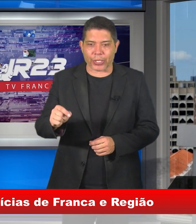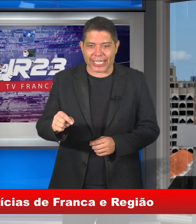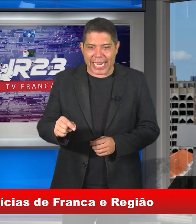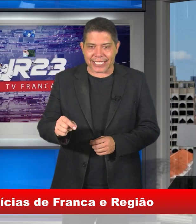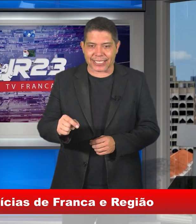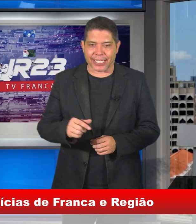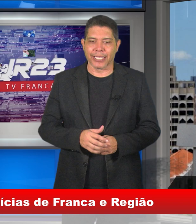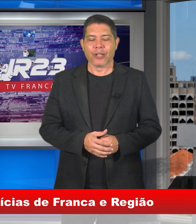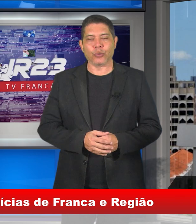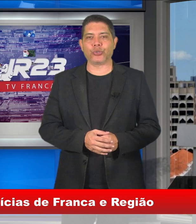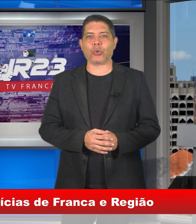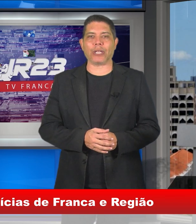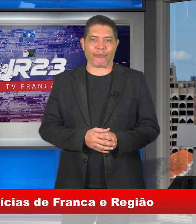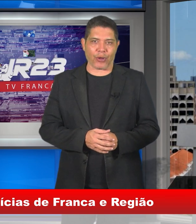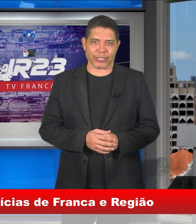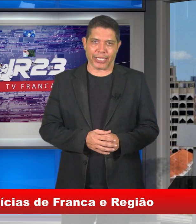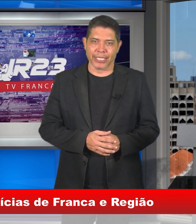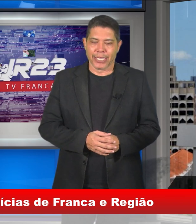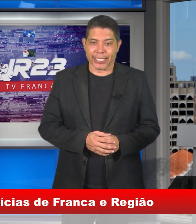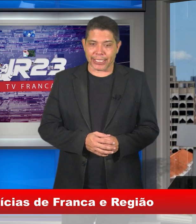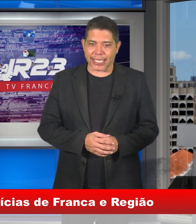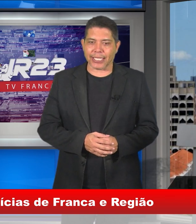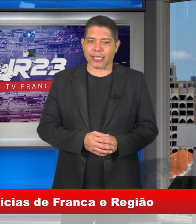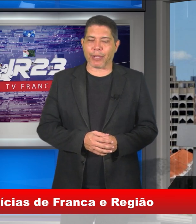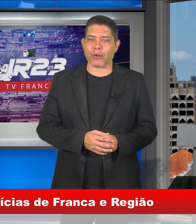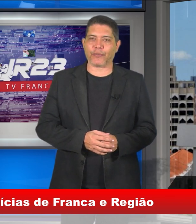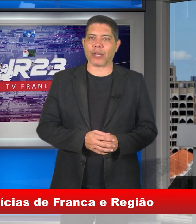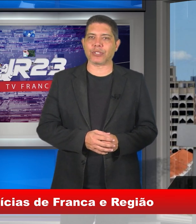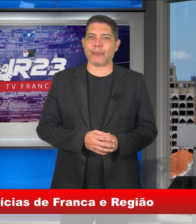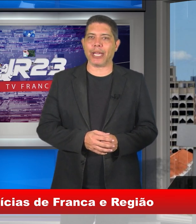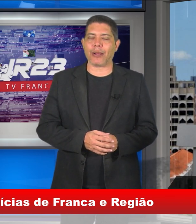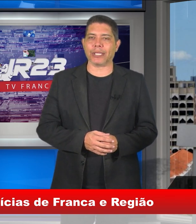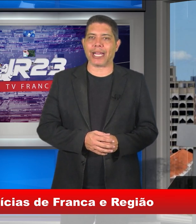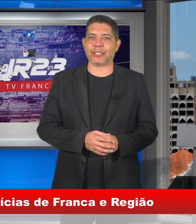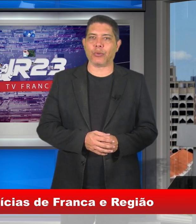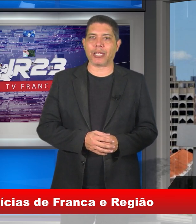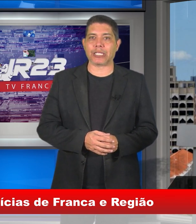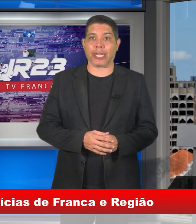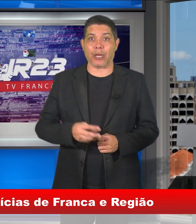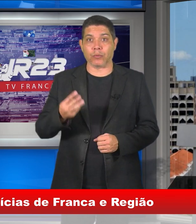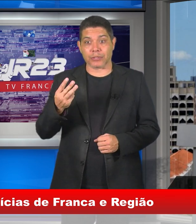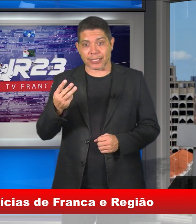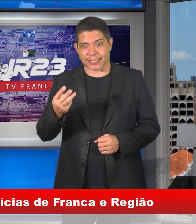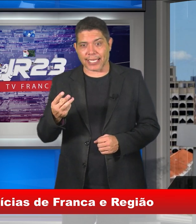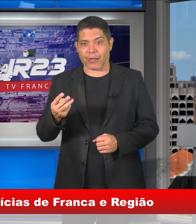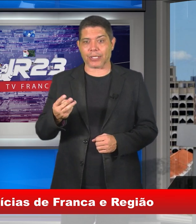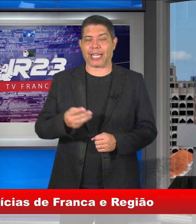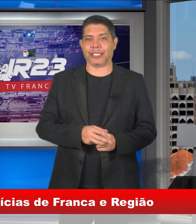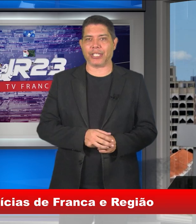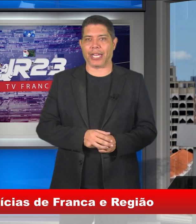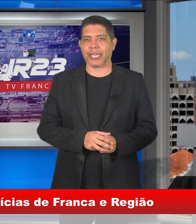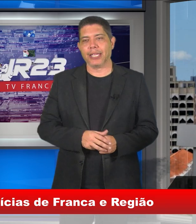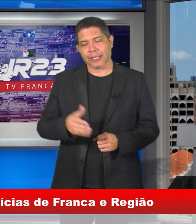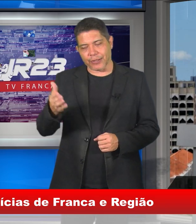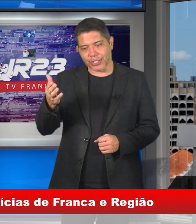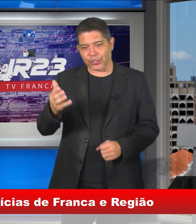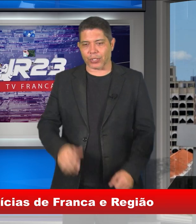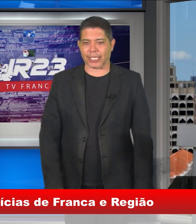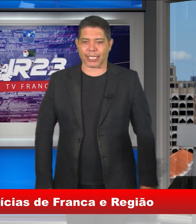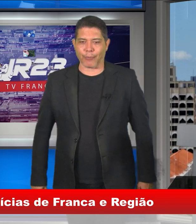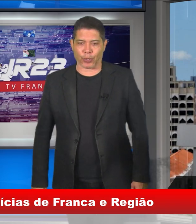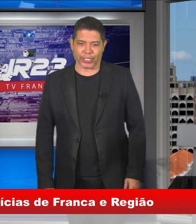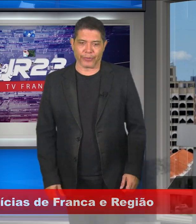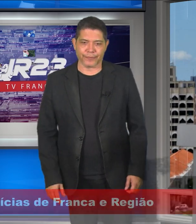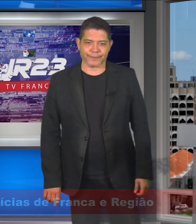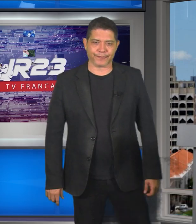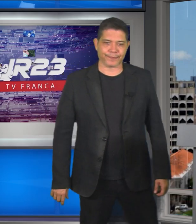para o jogo em casa, o jogo da volta. E tem também no final de semana a rodada do Brasileirão. Terceira rodada já, hein? Então a gente conta